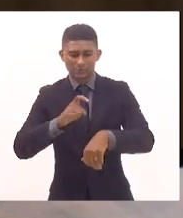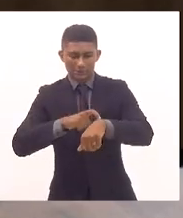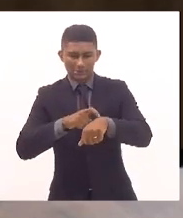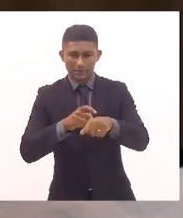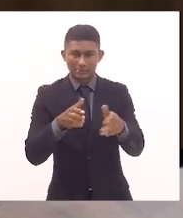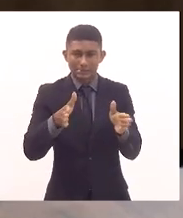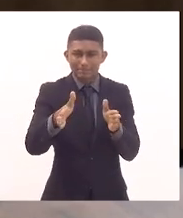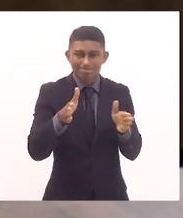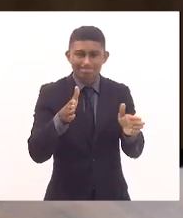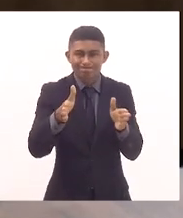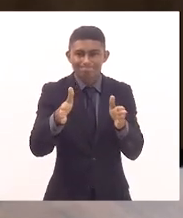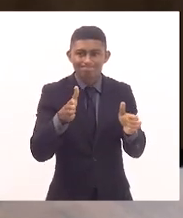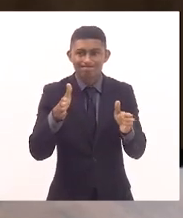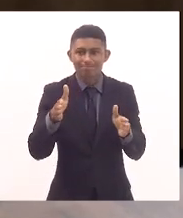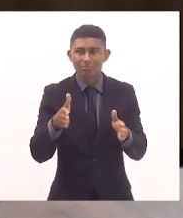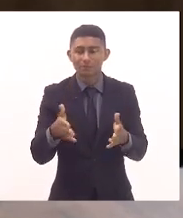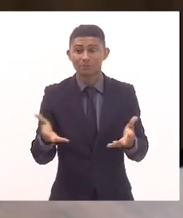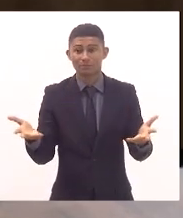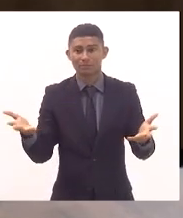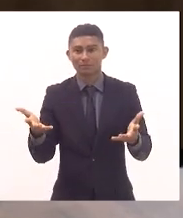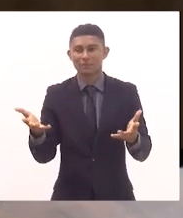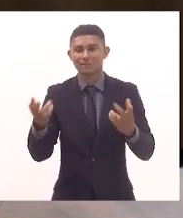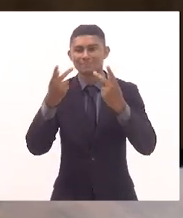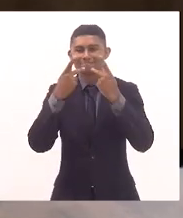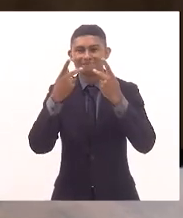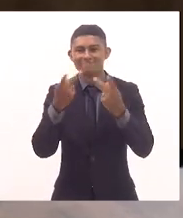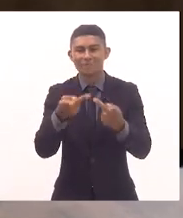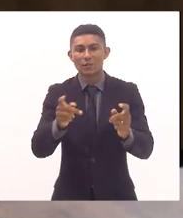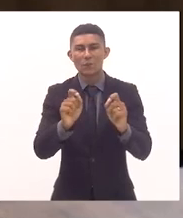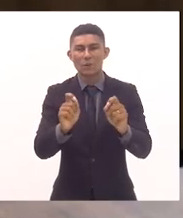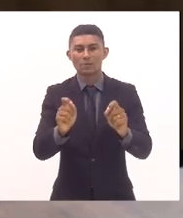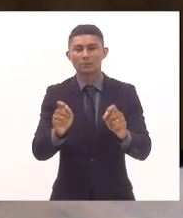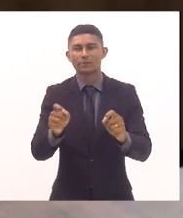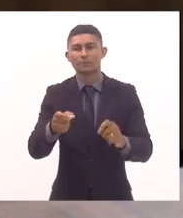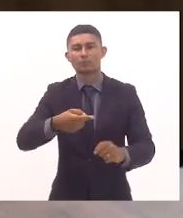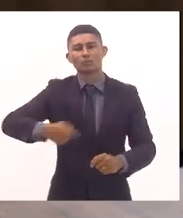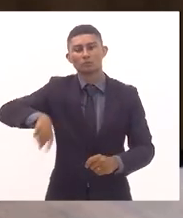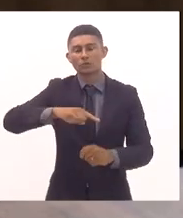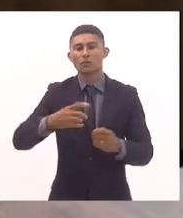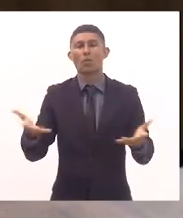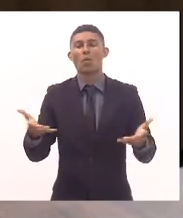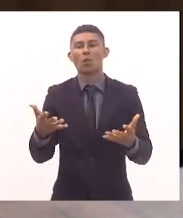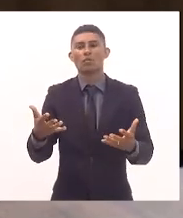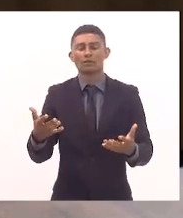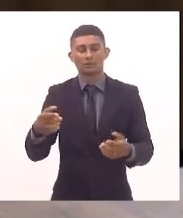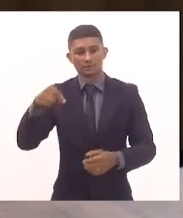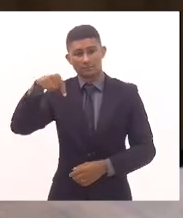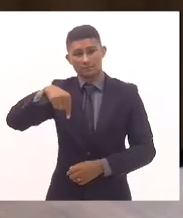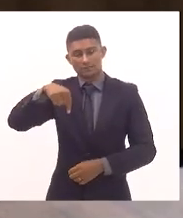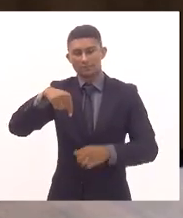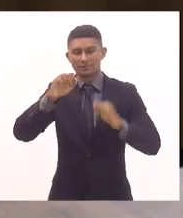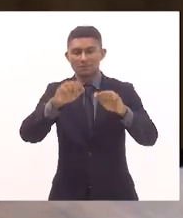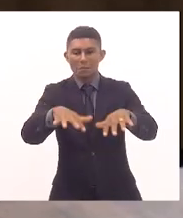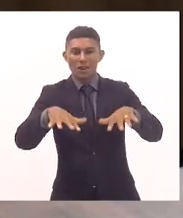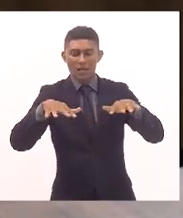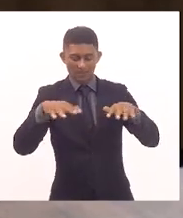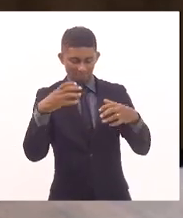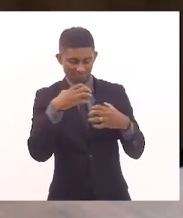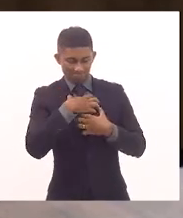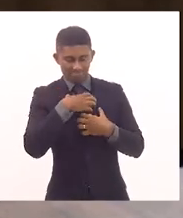curto, é possível dizer que nós saímos hoje aqui desse plenário da